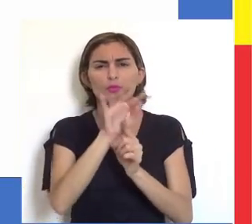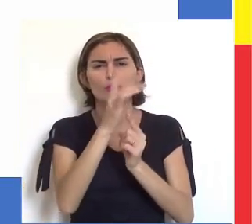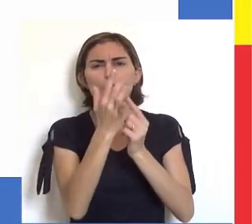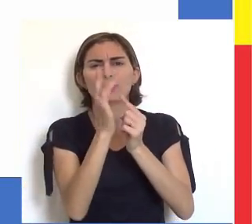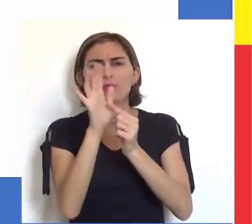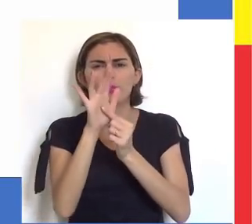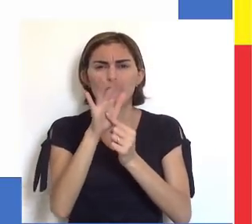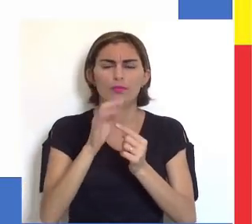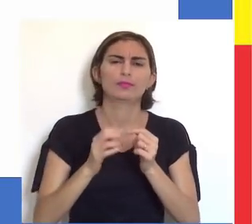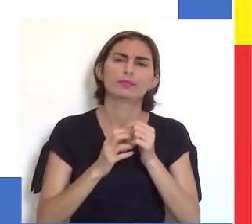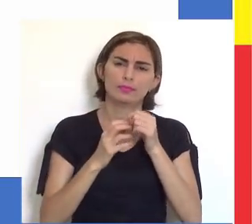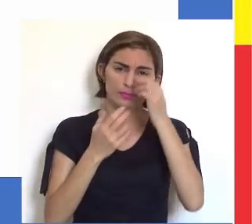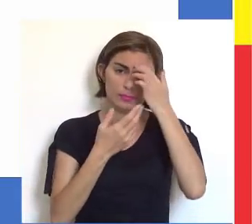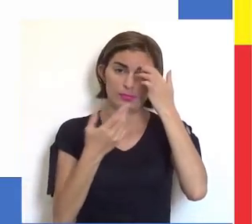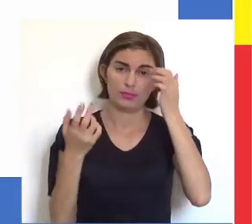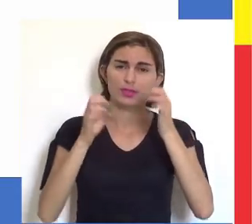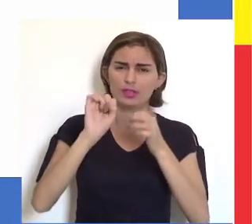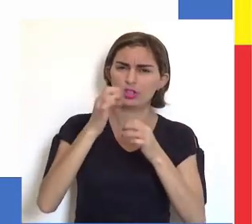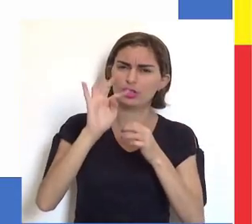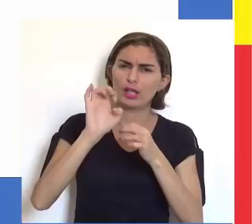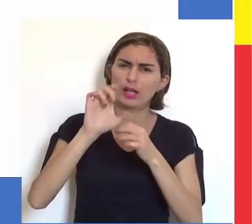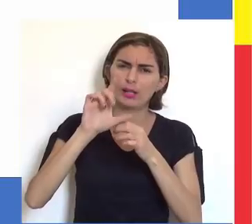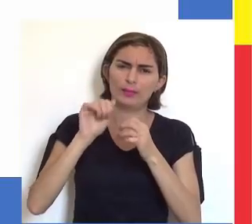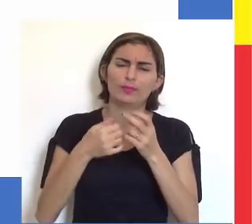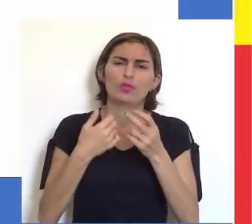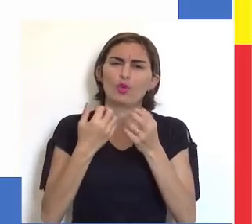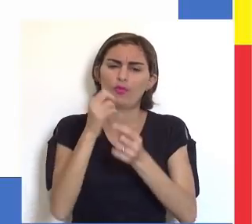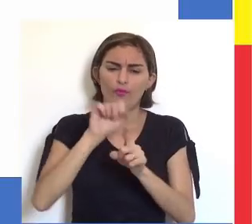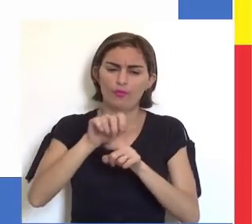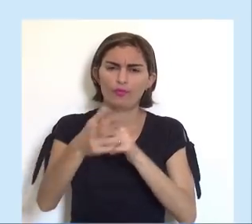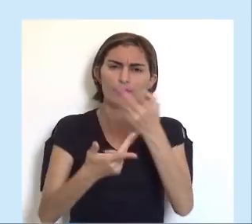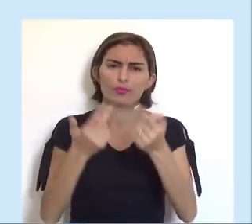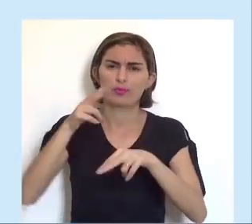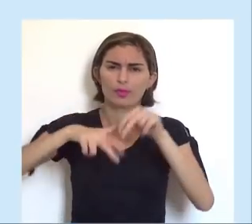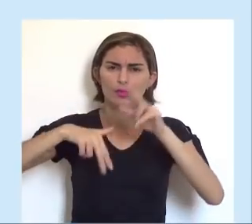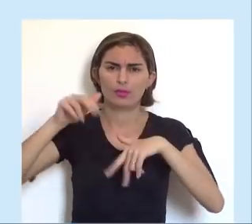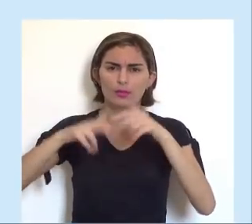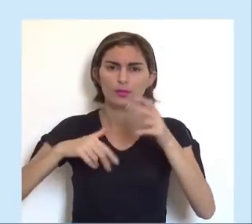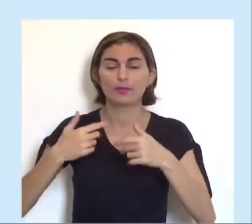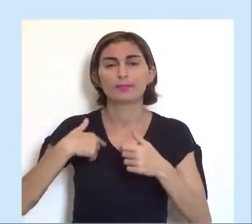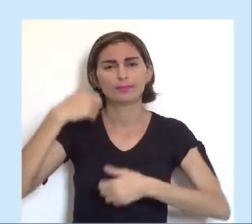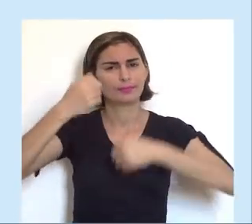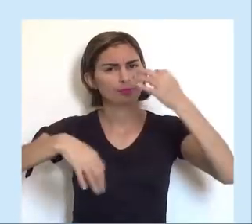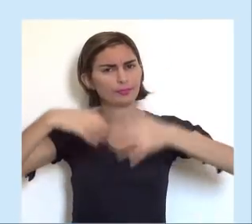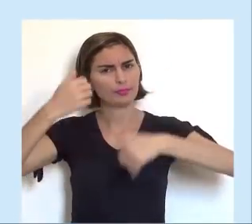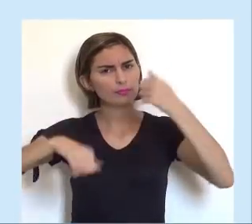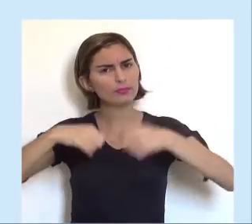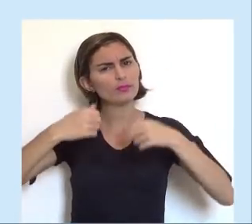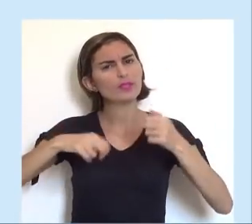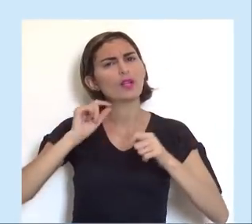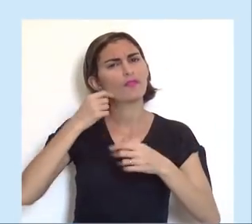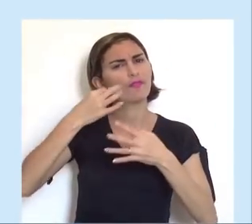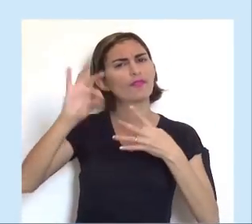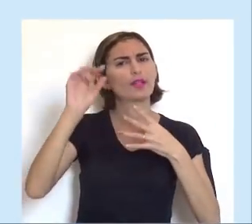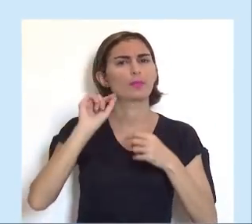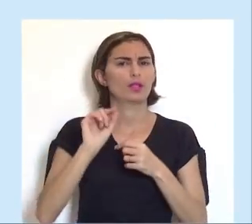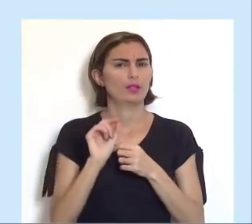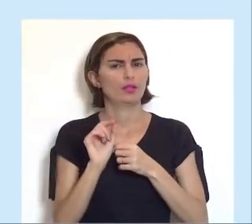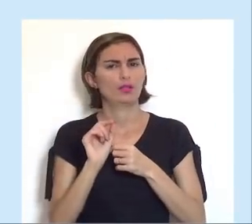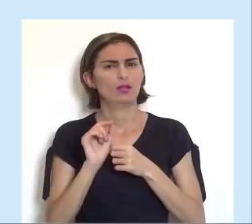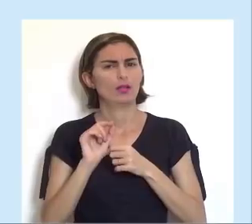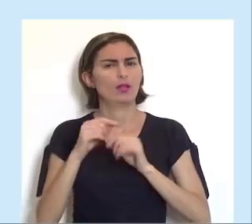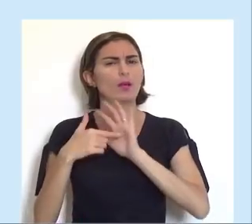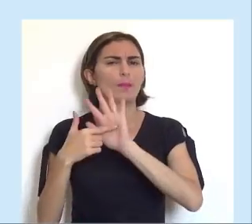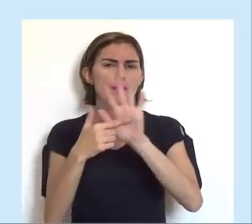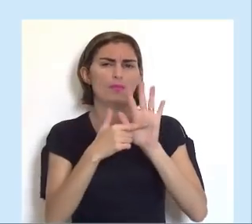de fé. Esther Liu, Breves Fogueiras de Junho. Sobre o narrador dessa história, podemos afirmar que, vai aparecer